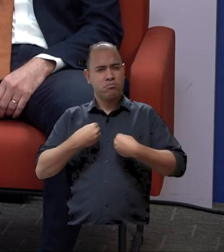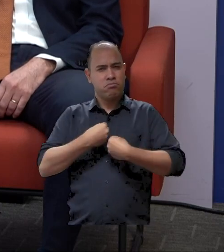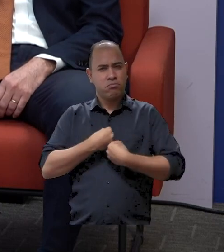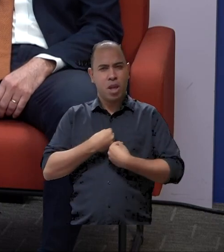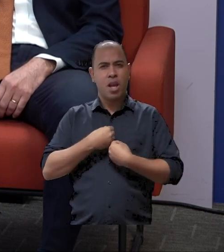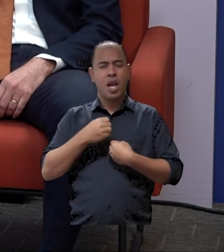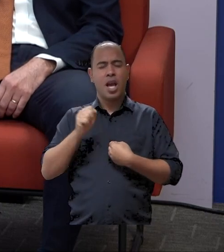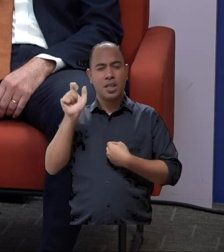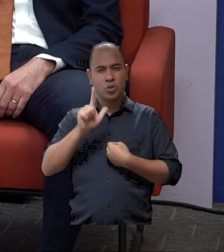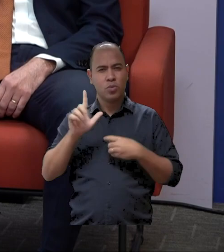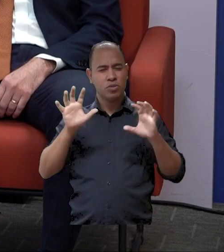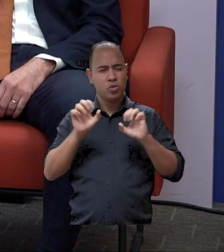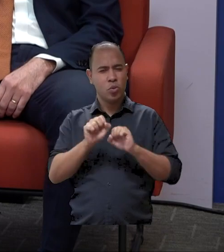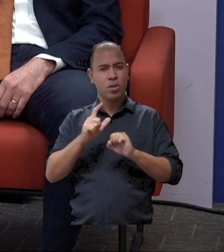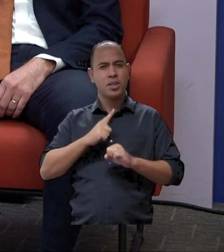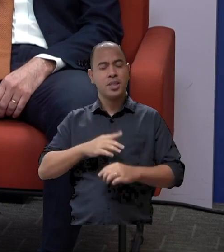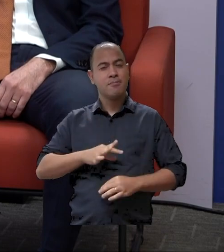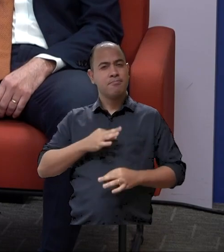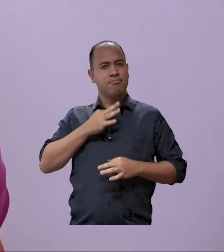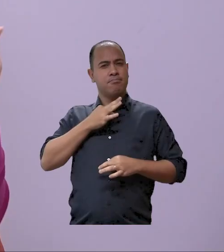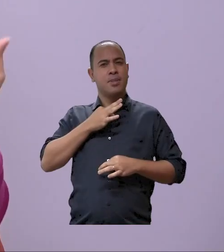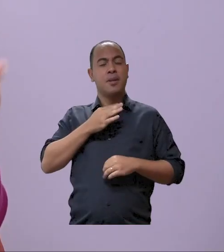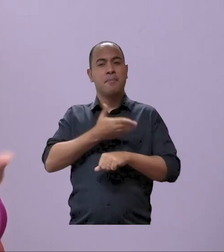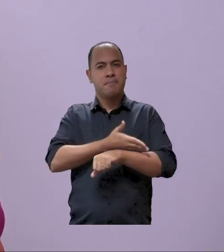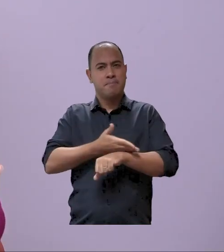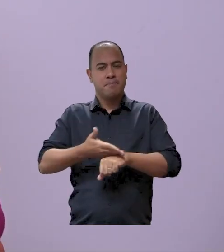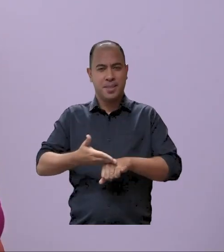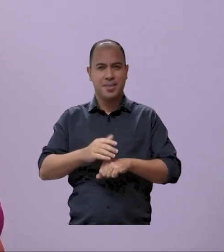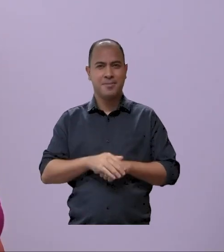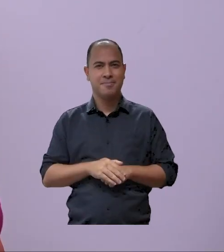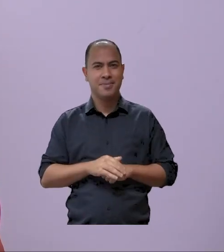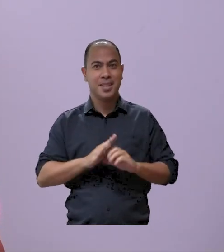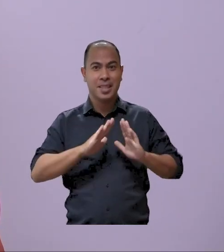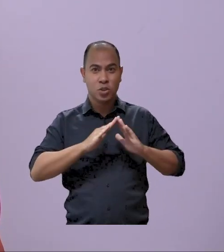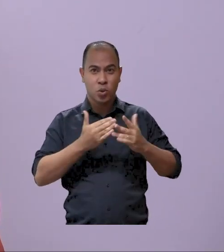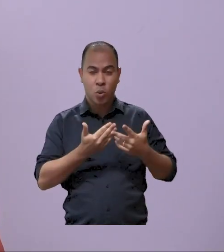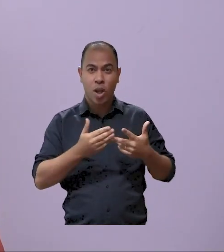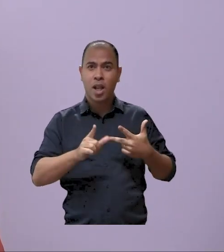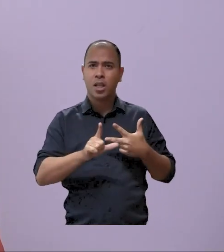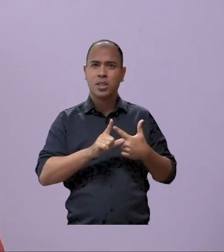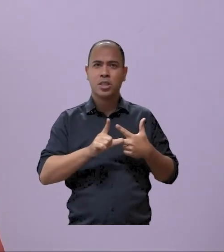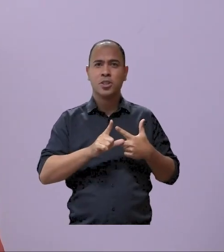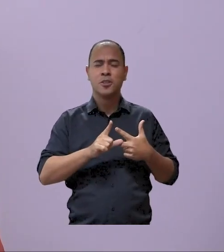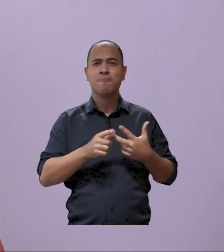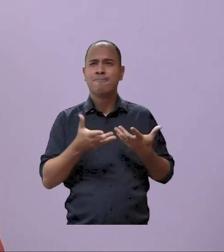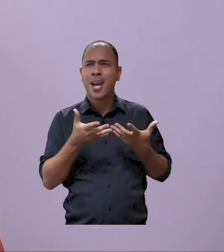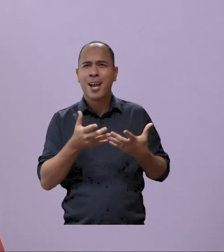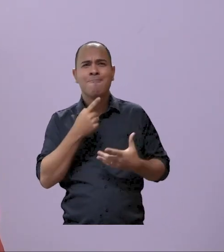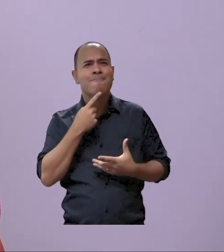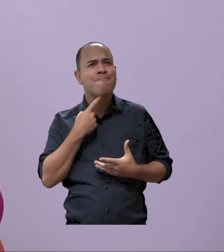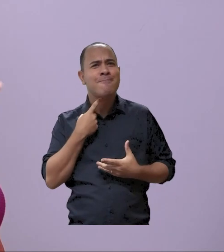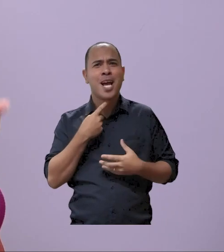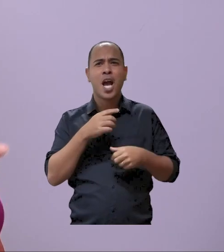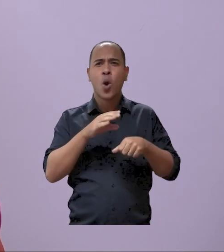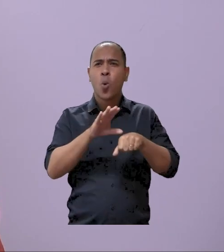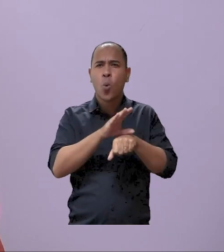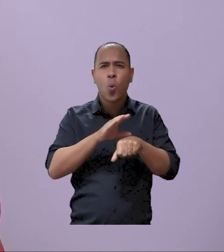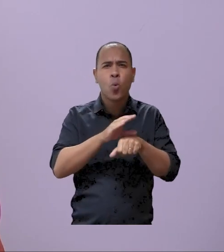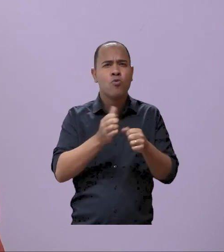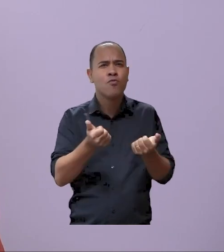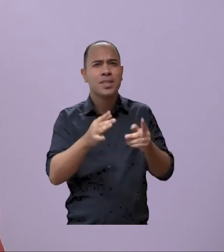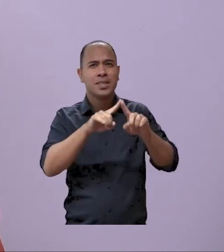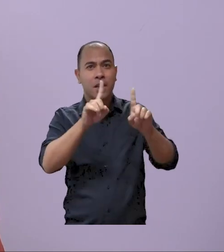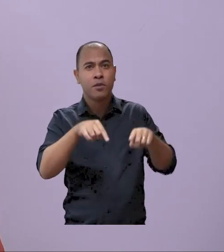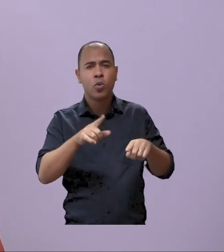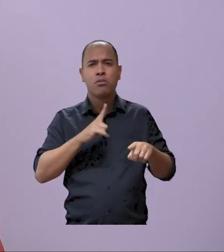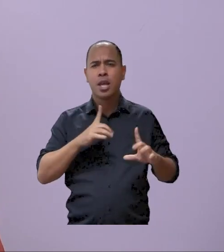azul marinho, uma blusa social branca. A Escola do Legislativo, buscando sempre capacitar o servidor, faz parceria com